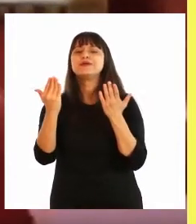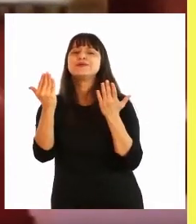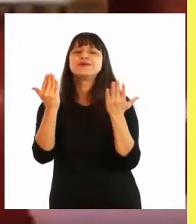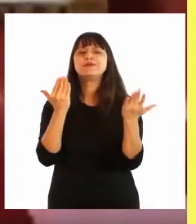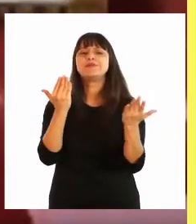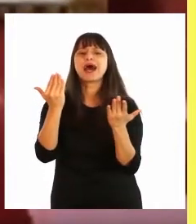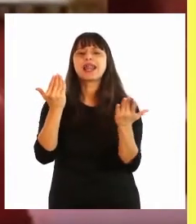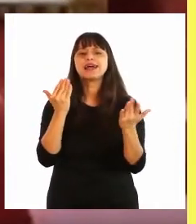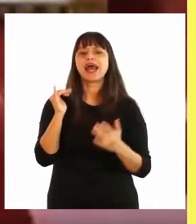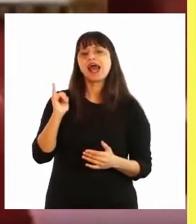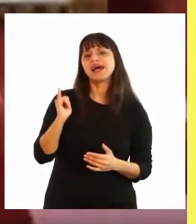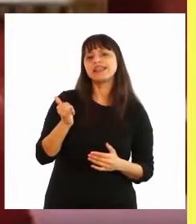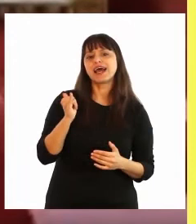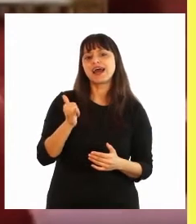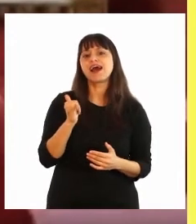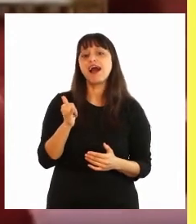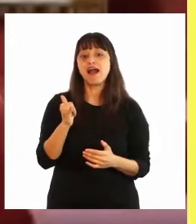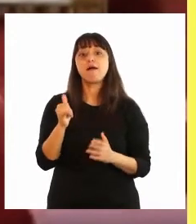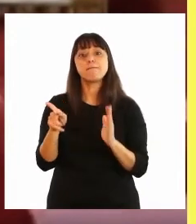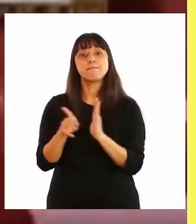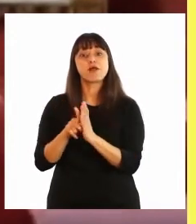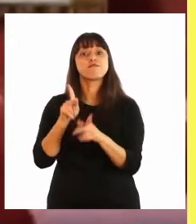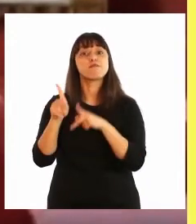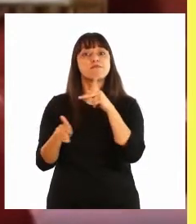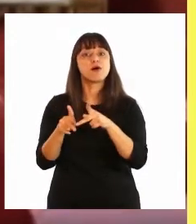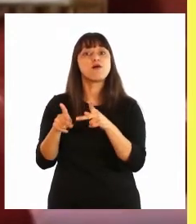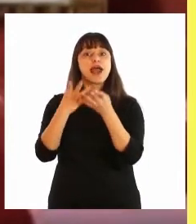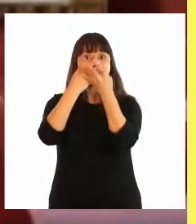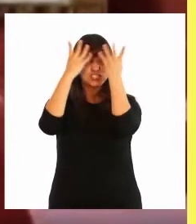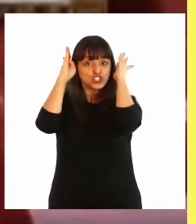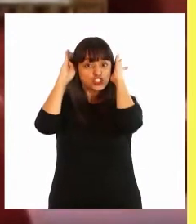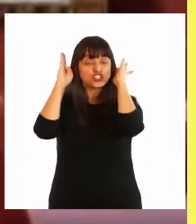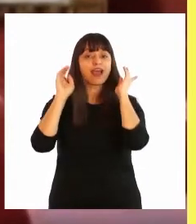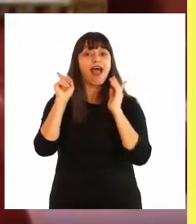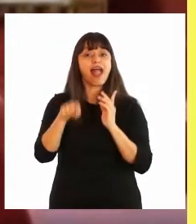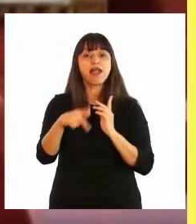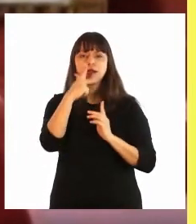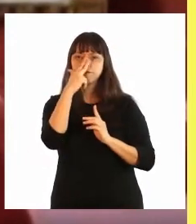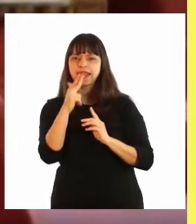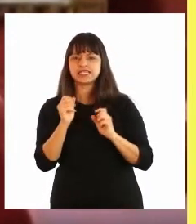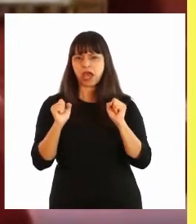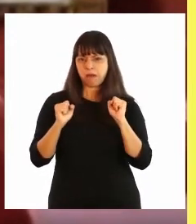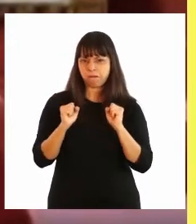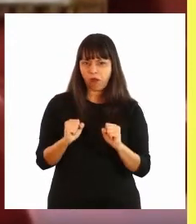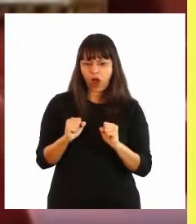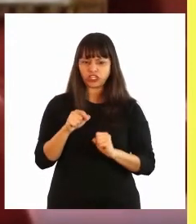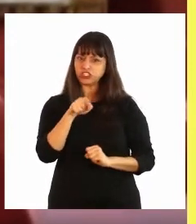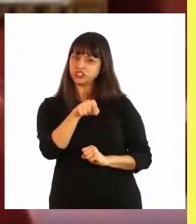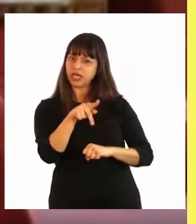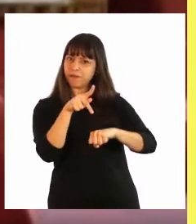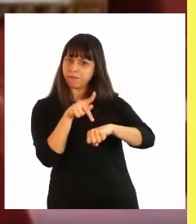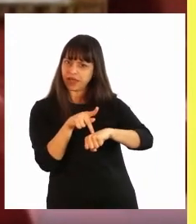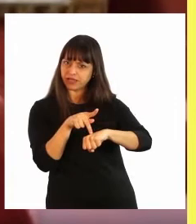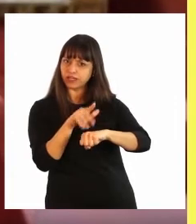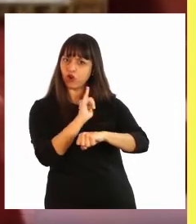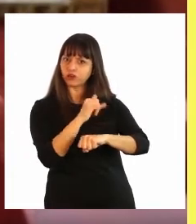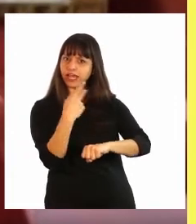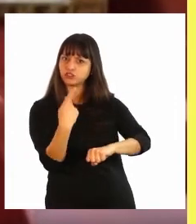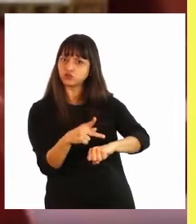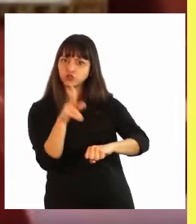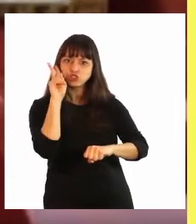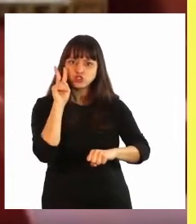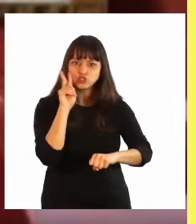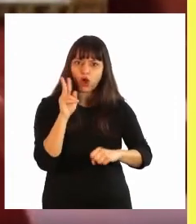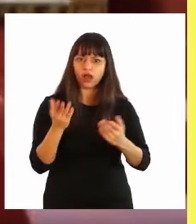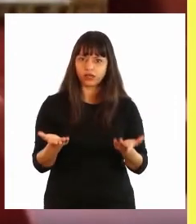comparativo com as narrações das histórias indígenas, assim. E essa provocação de pode o Bendegó contar a própria história tem a ver com o